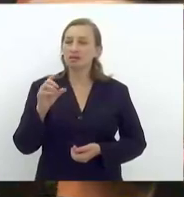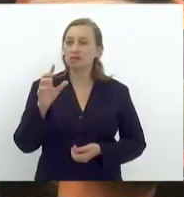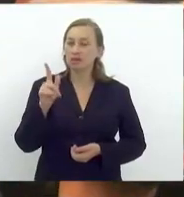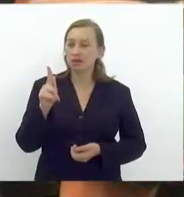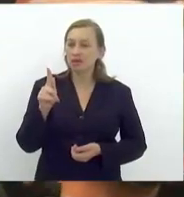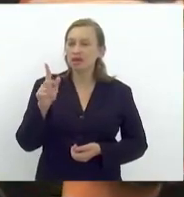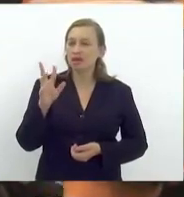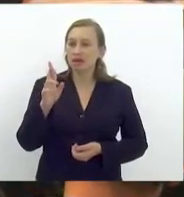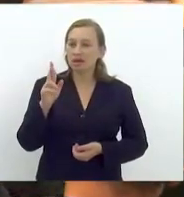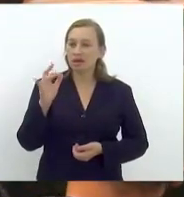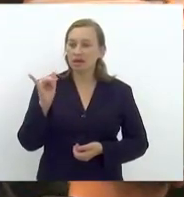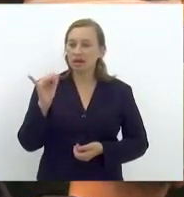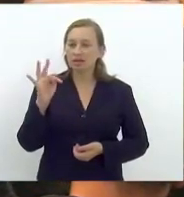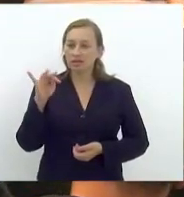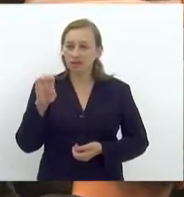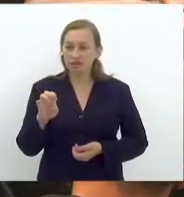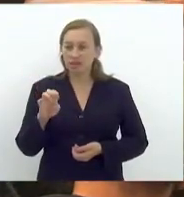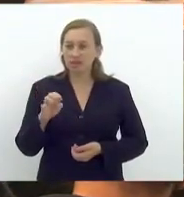sua